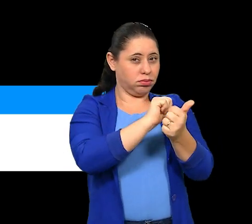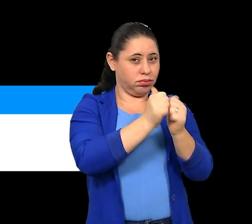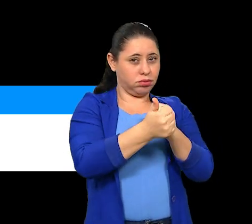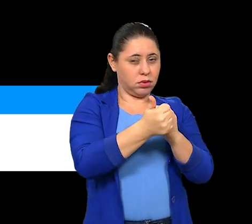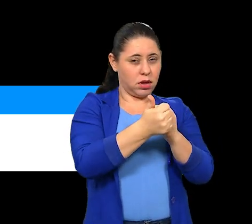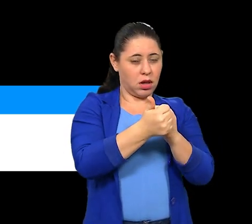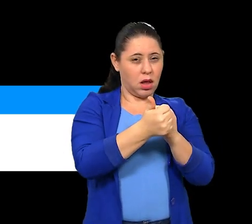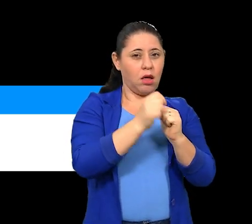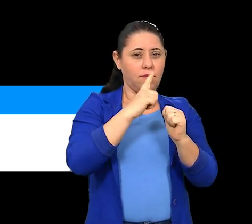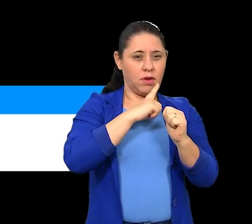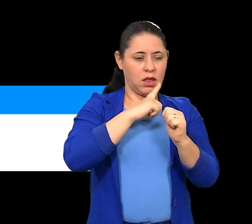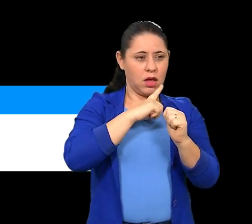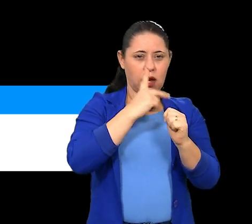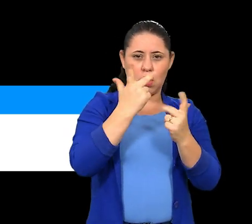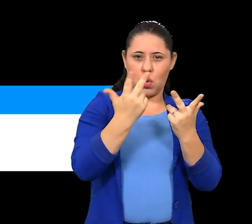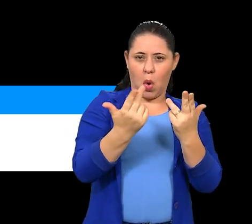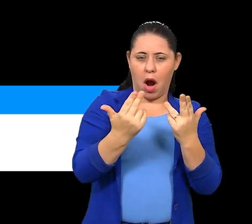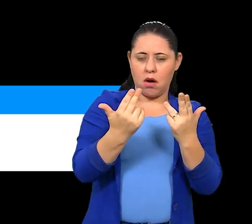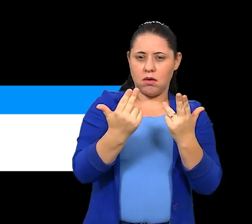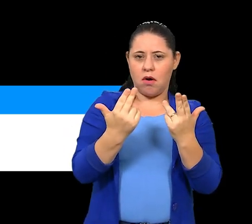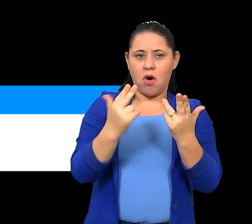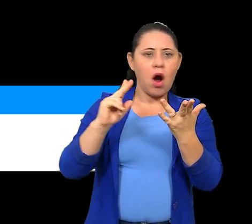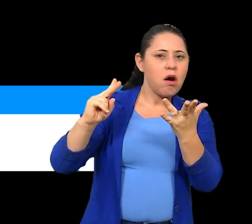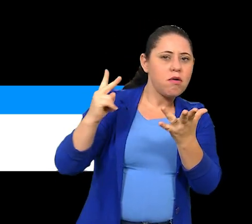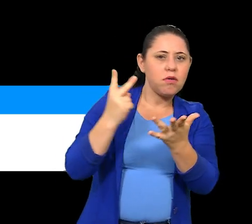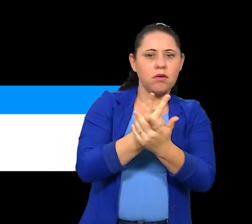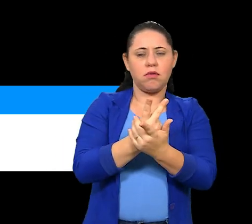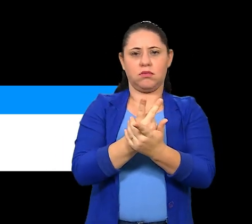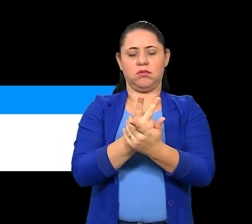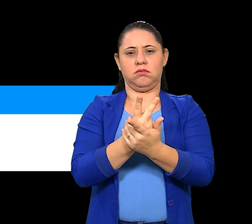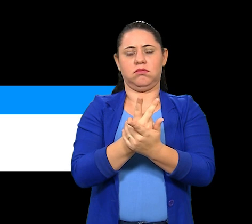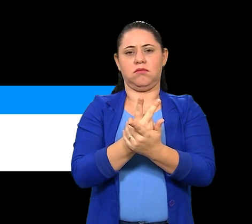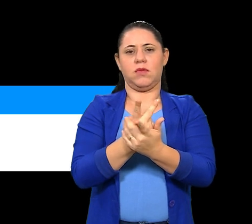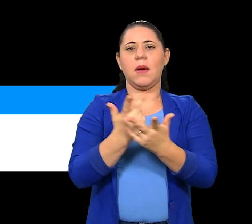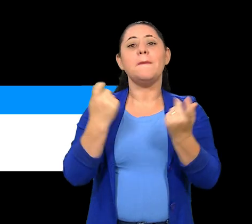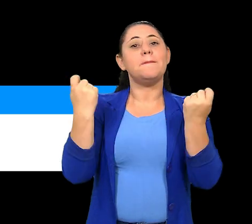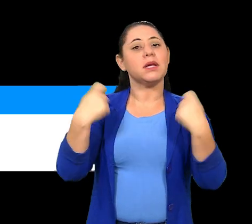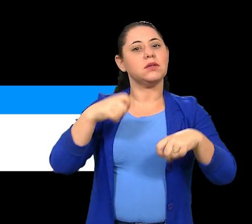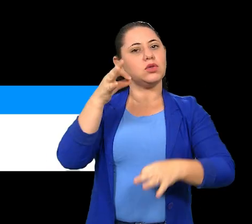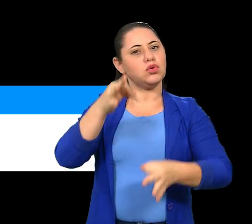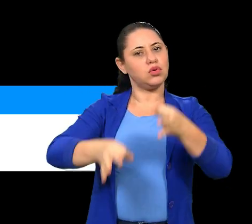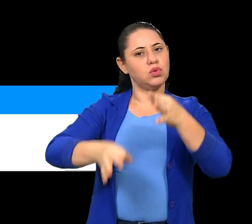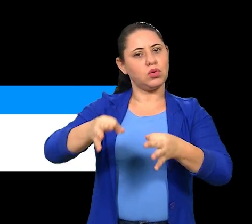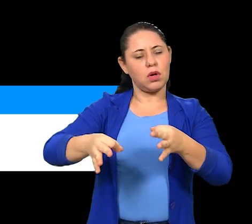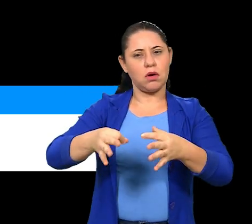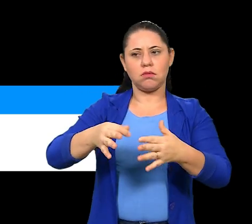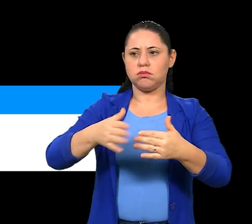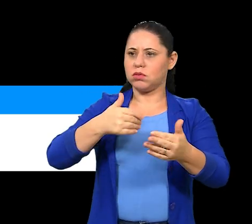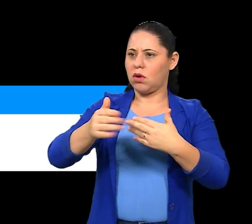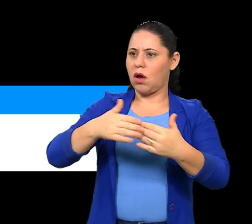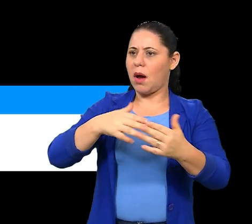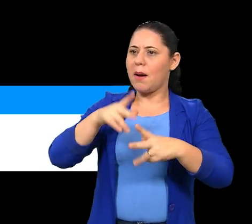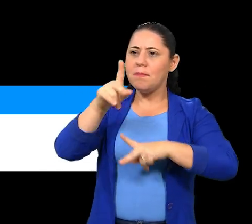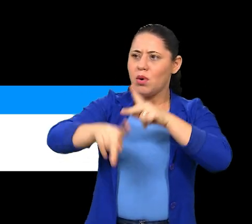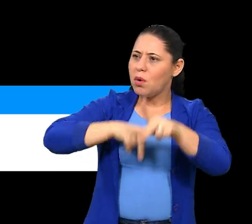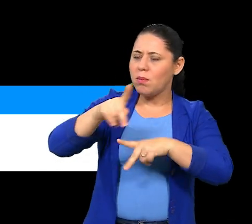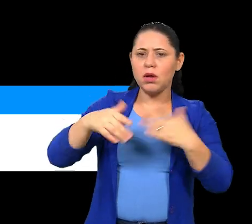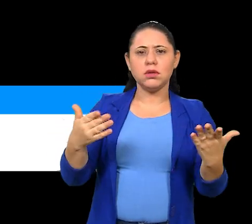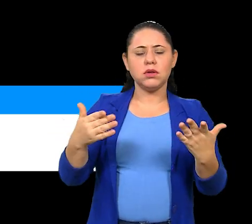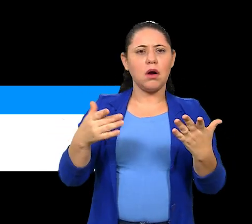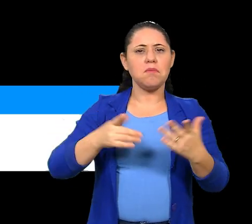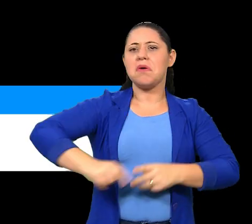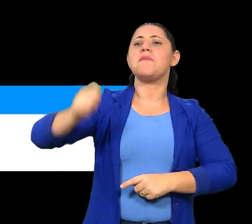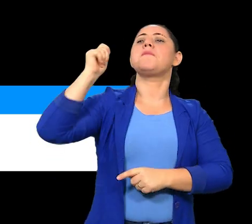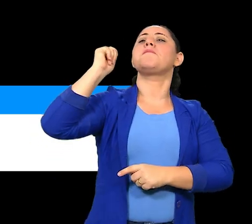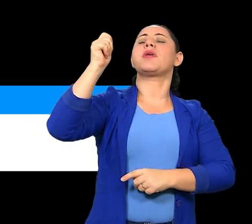estamos vendo que lá naquele jogo nós estamos recebendo canelado nós deveremos ter um juiz alguém